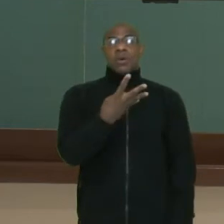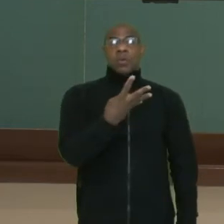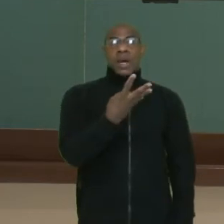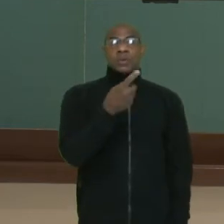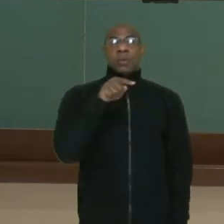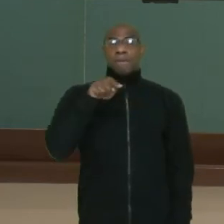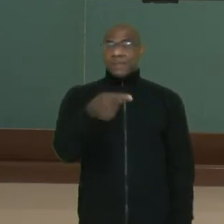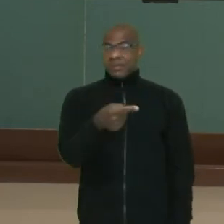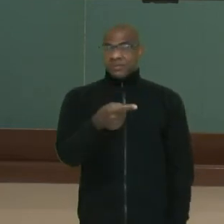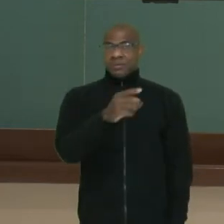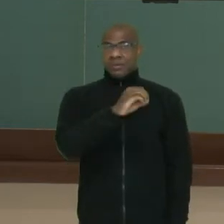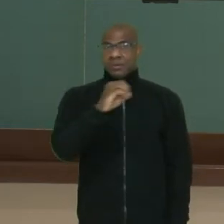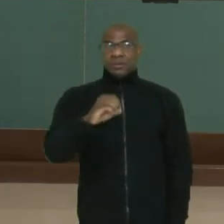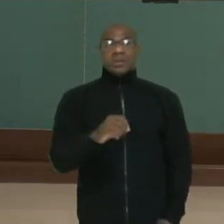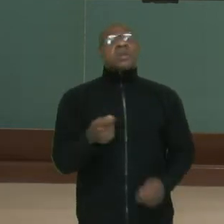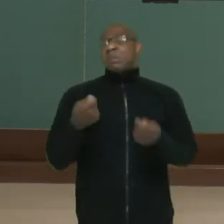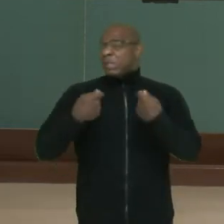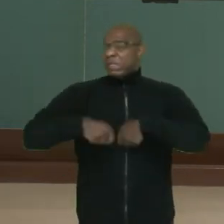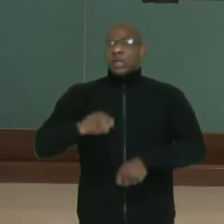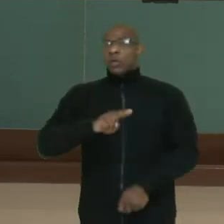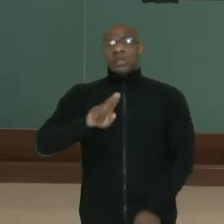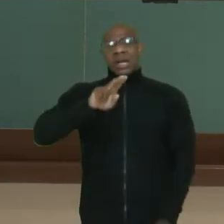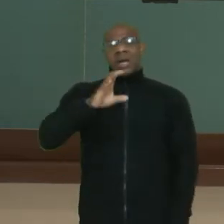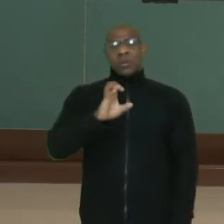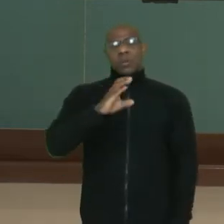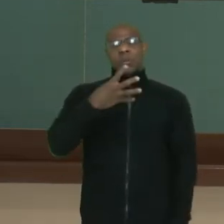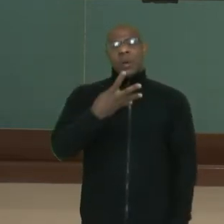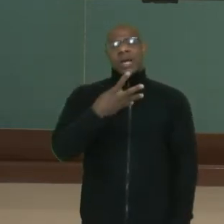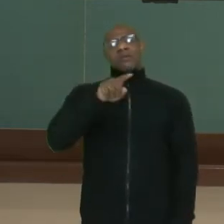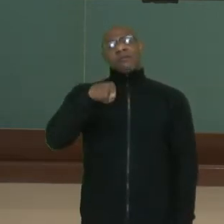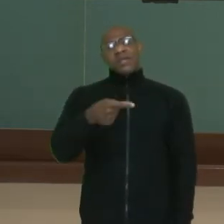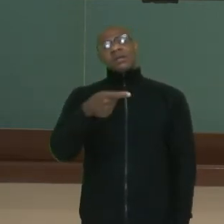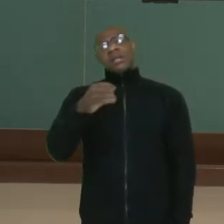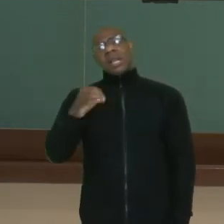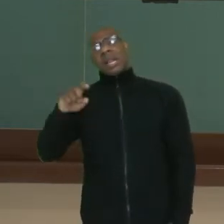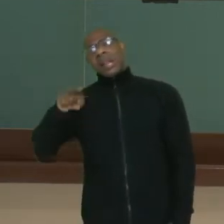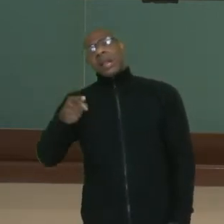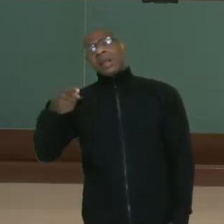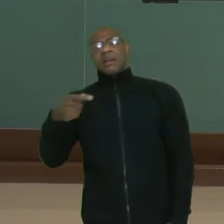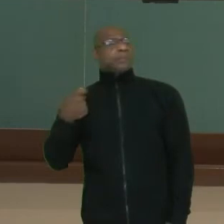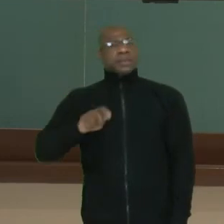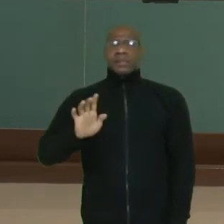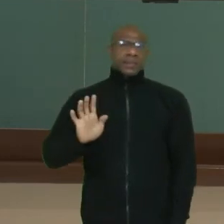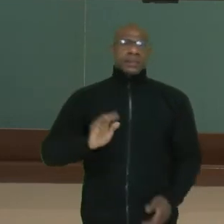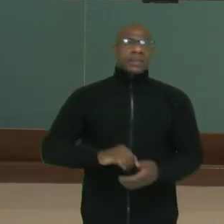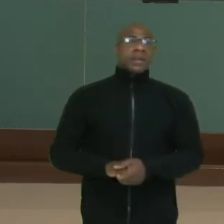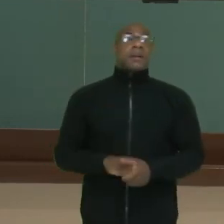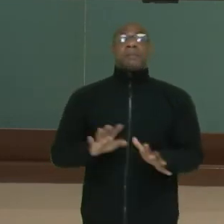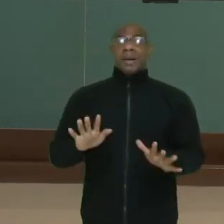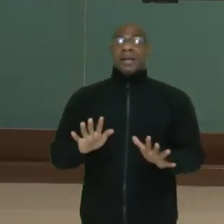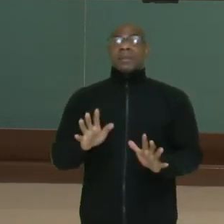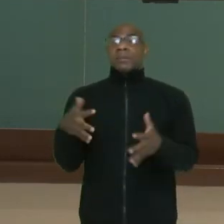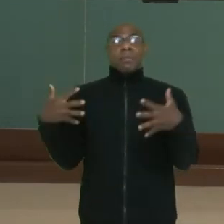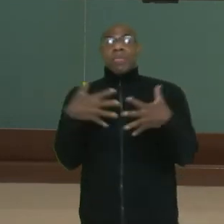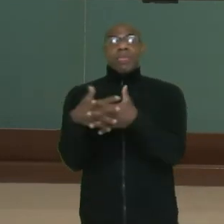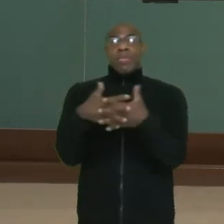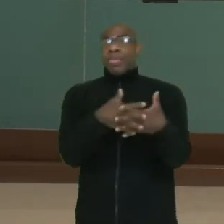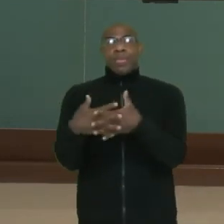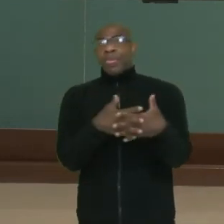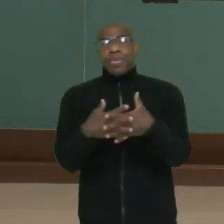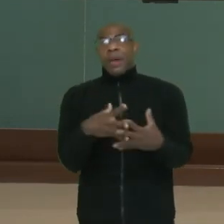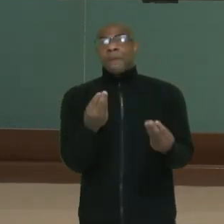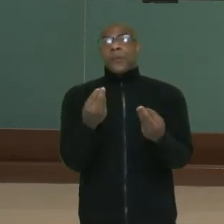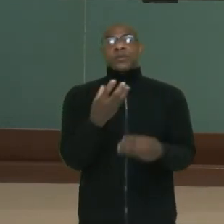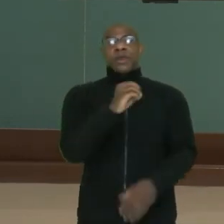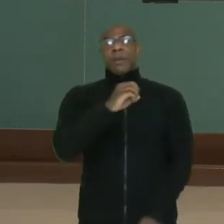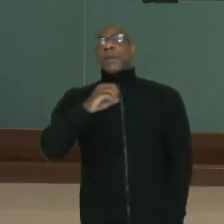tá? Ah, mas e se eu usar? Não tá errado, gente, tá certo se você usar. Mas o problema é que o povo se confunde com essa quantidade de